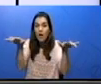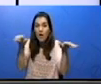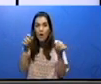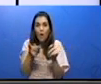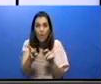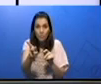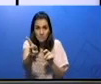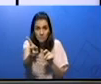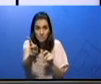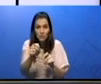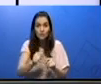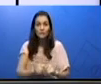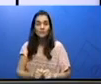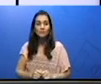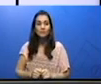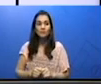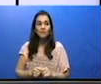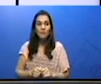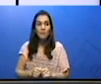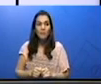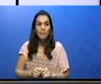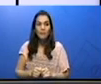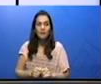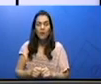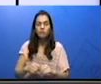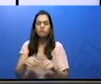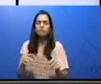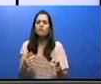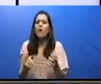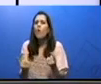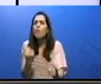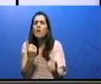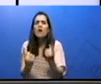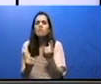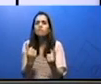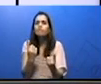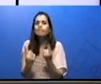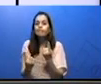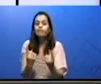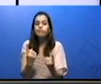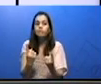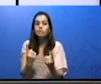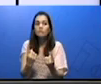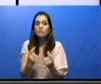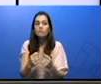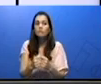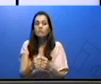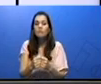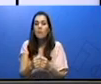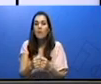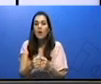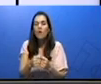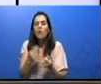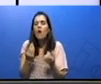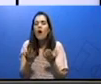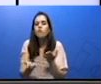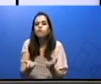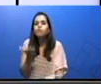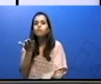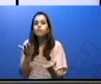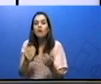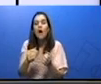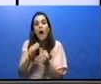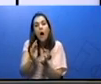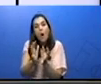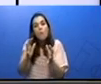eu vou comparar o primeiro experimento com o segundo experimento. E vamos ver qual foi a proporção que ele